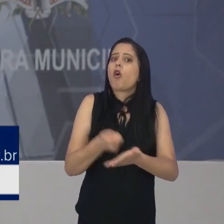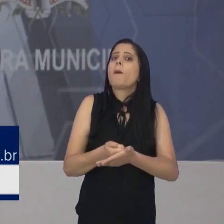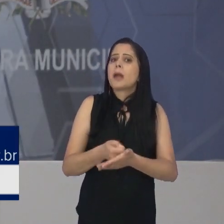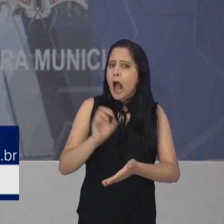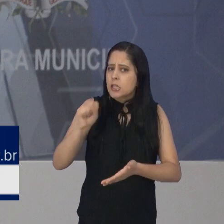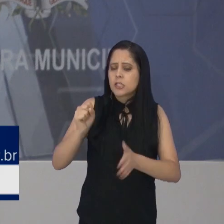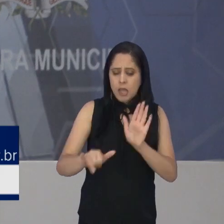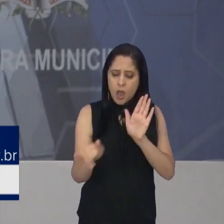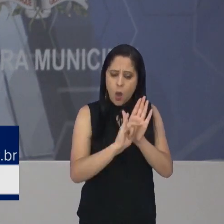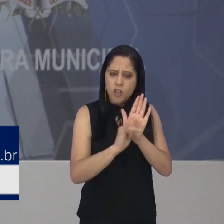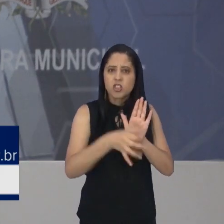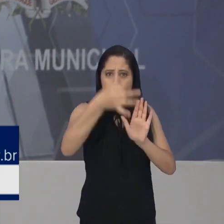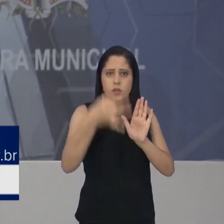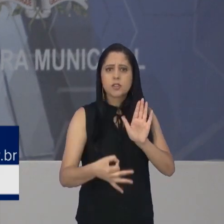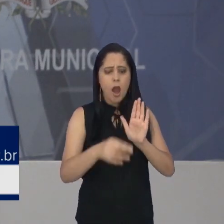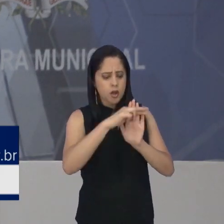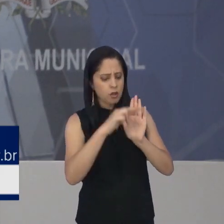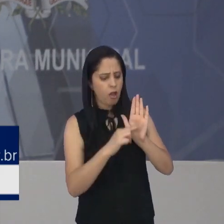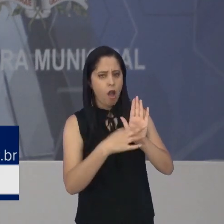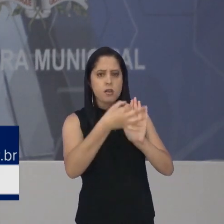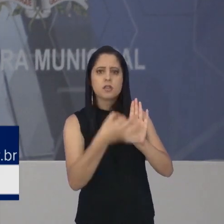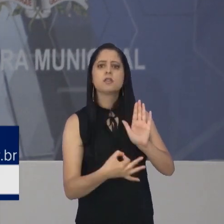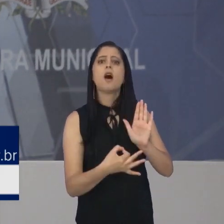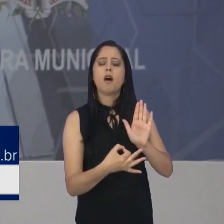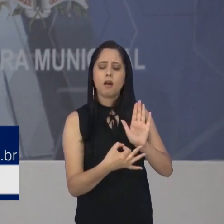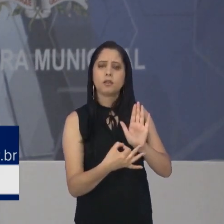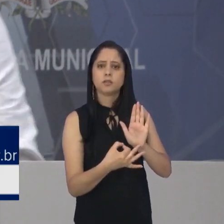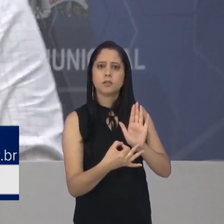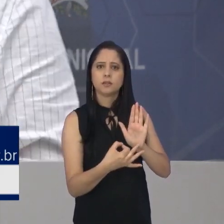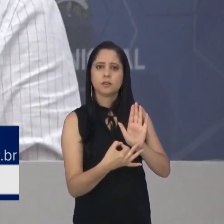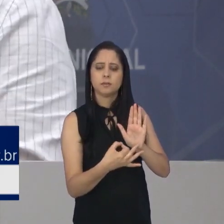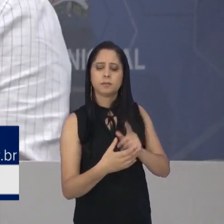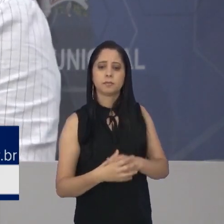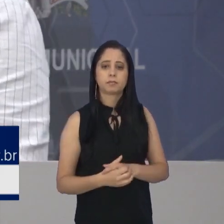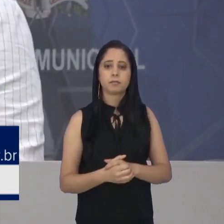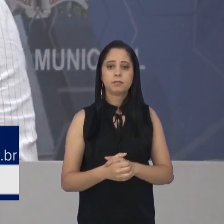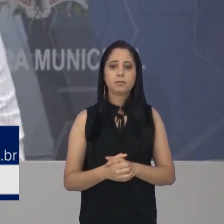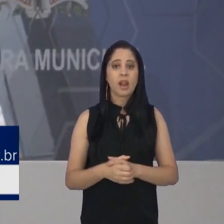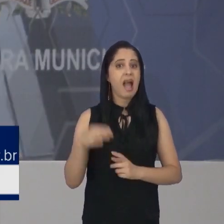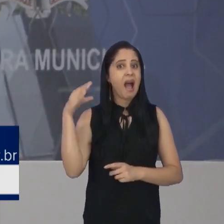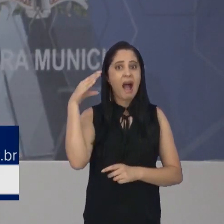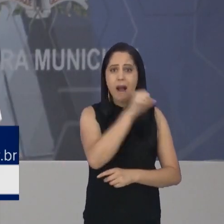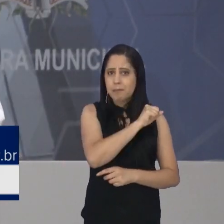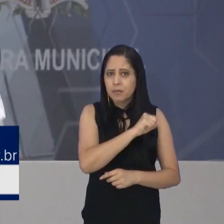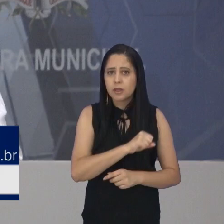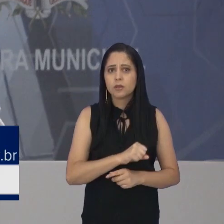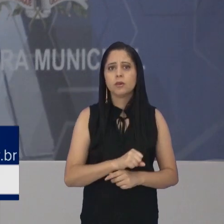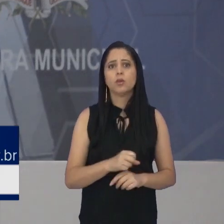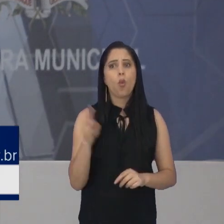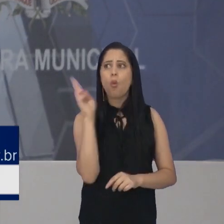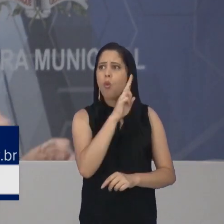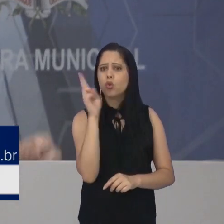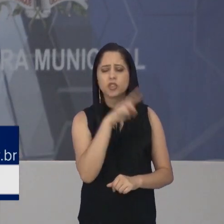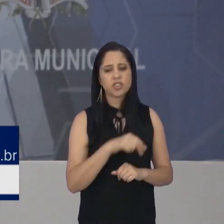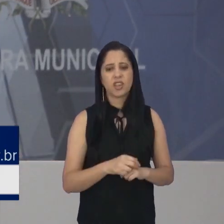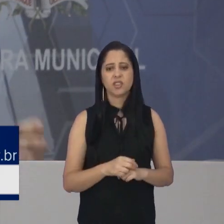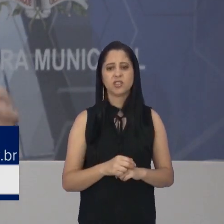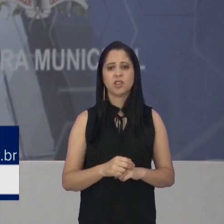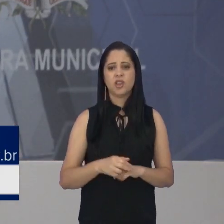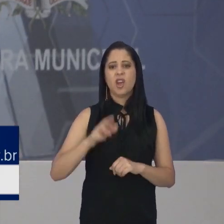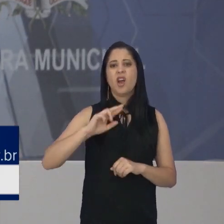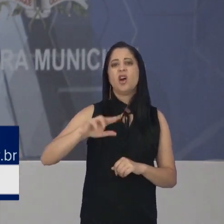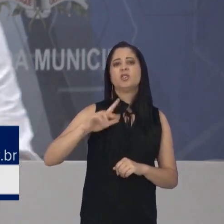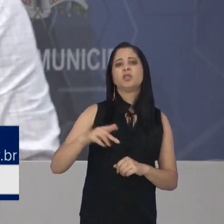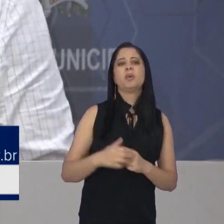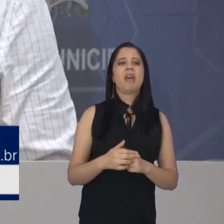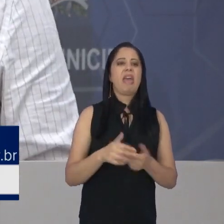edital que cumpra com a expectativa do joseense o mais rápido possível. E não ficar abalizando prorrogações